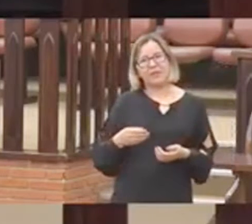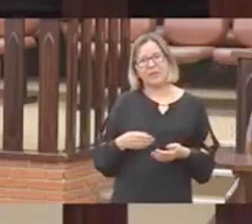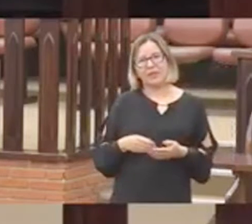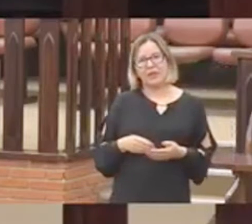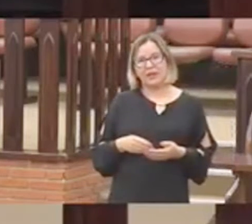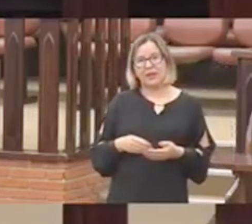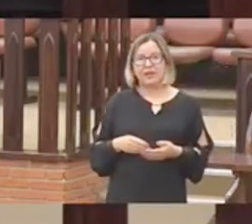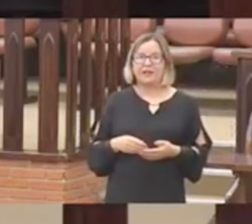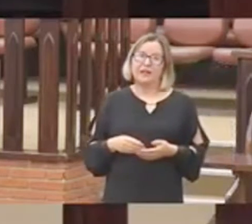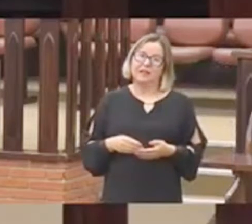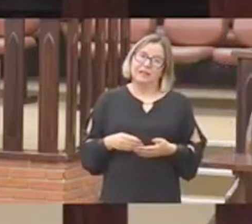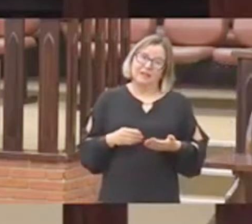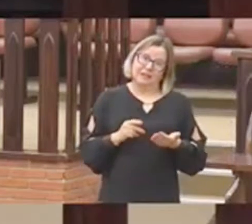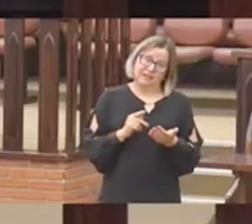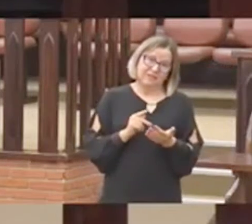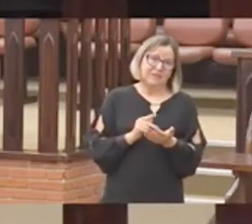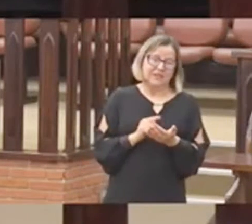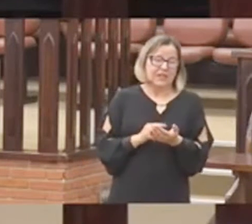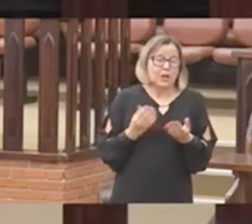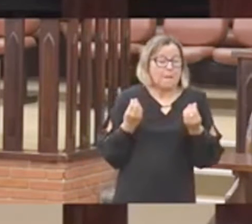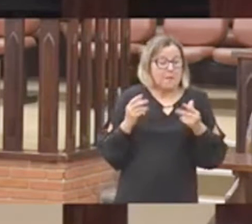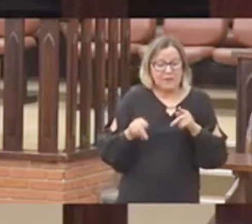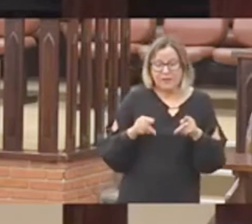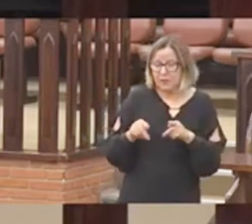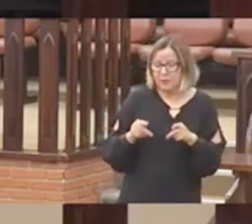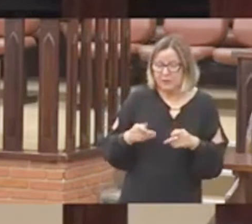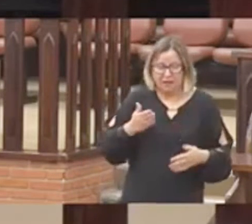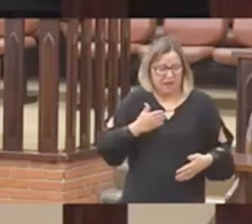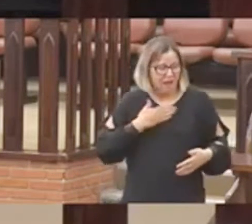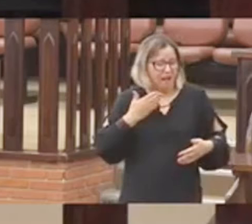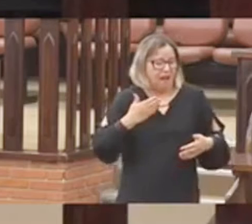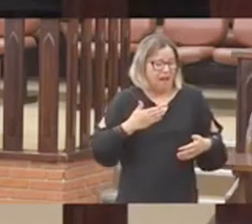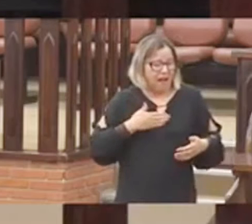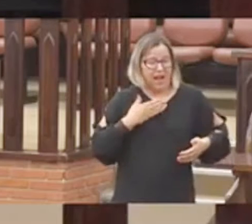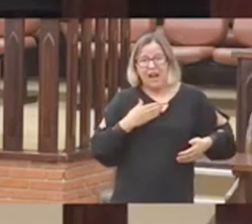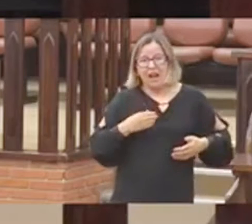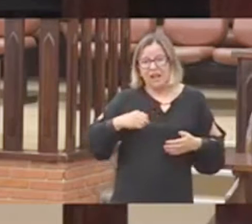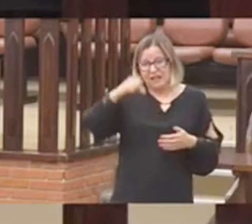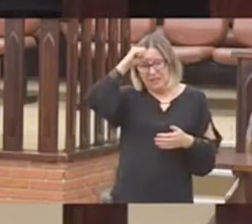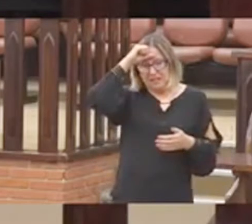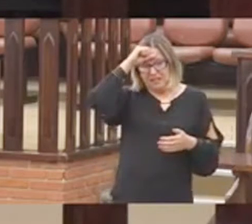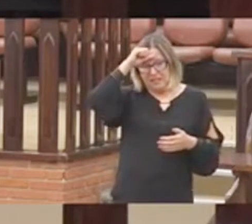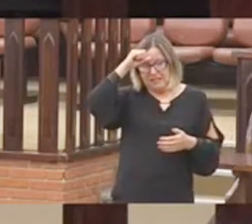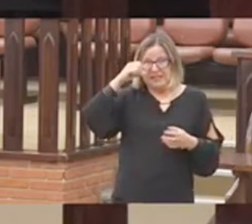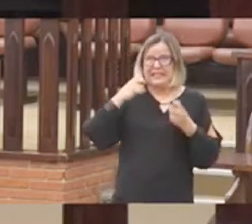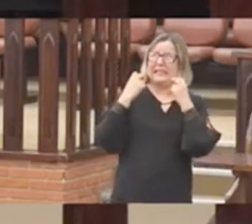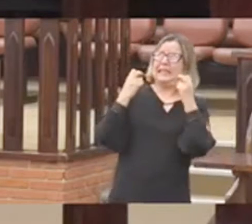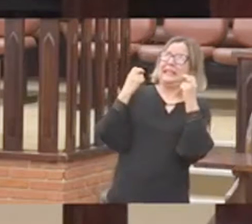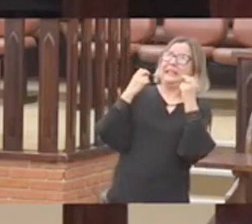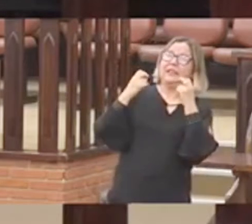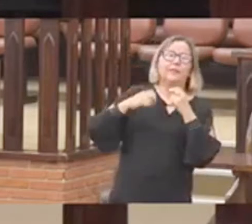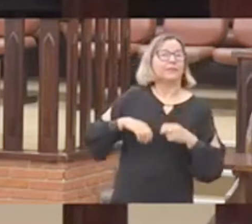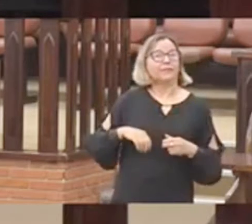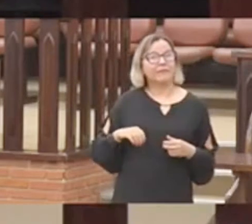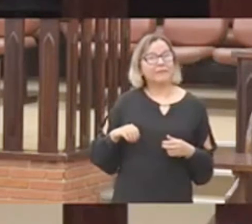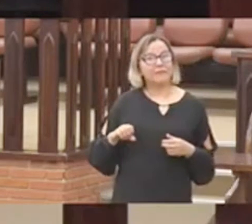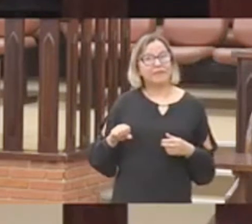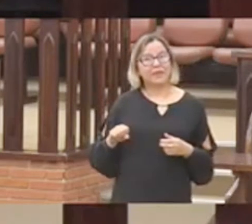ficarem assustadas e perplexas, chegando ao pânico e à histeria. Surgem